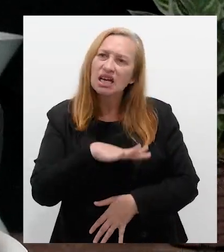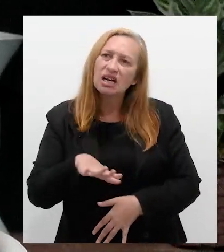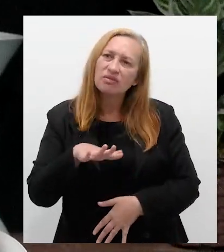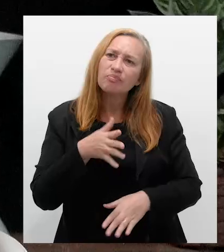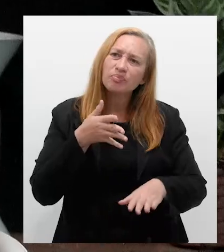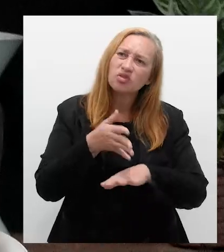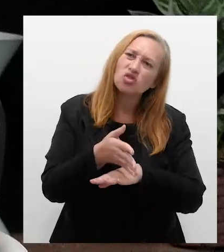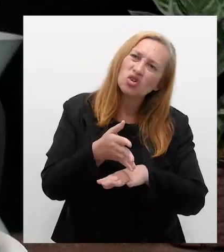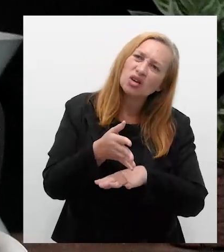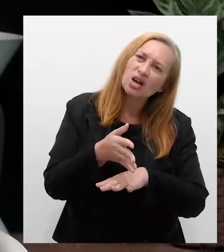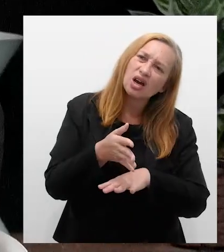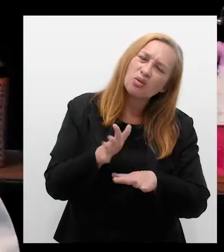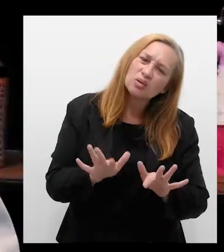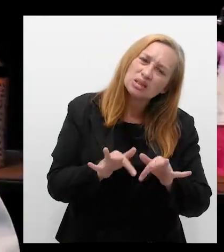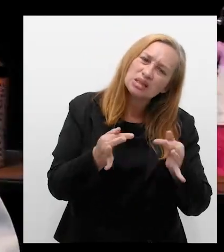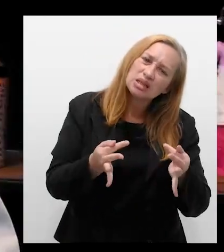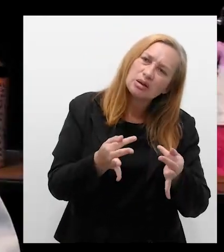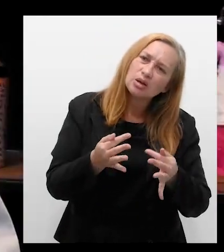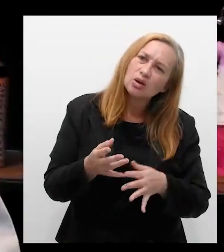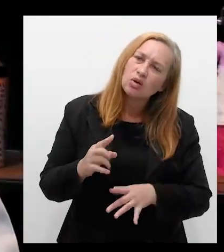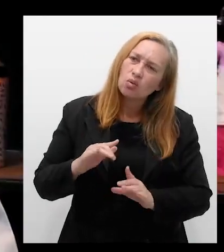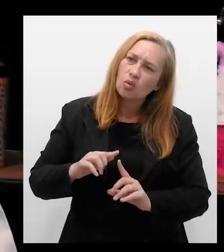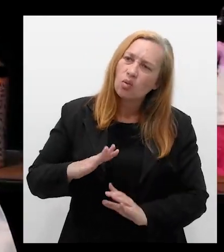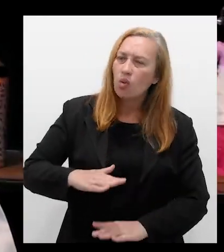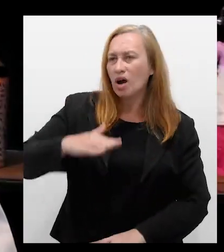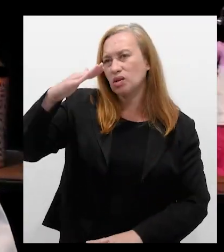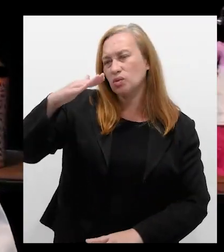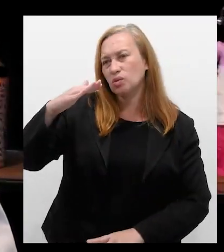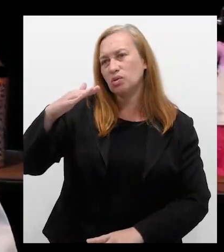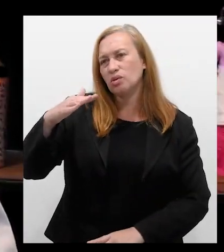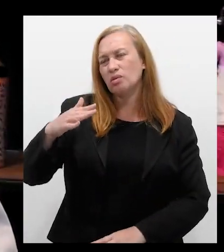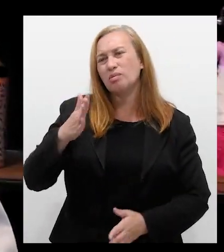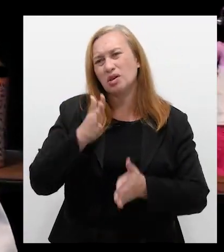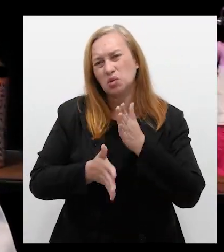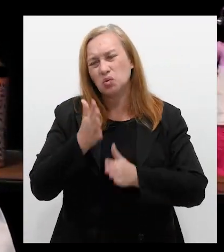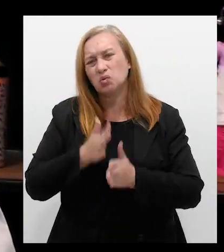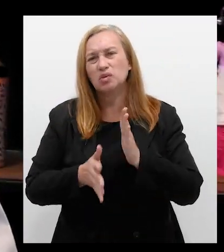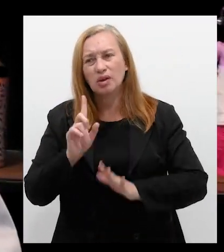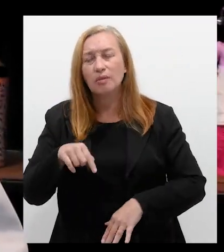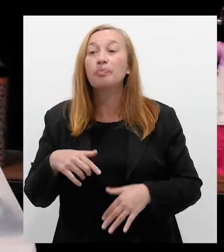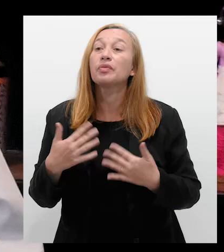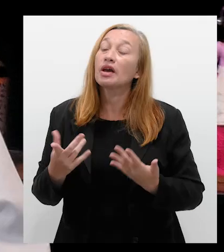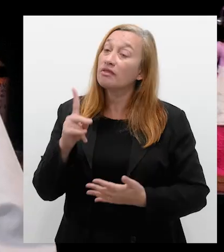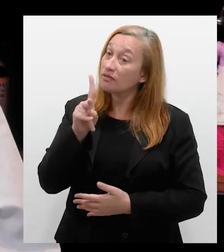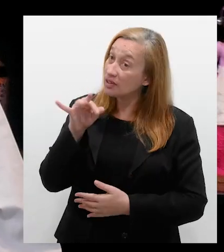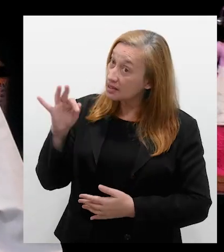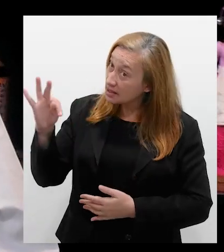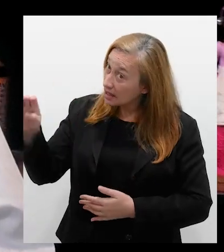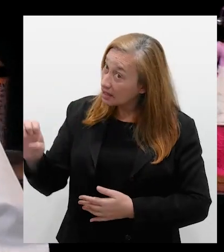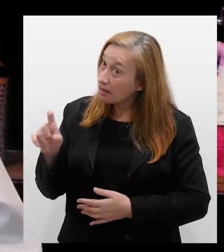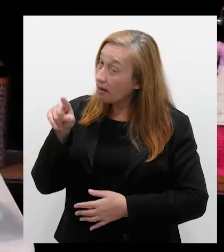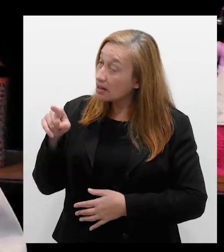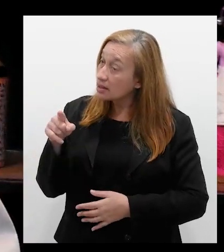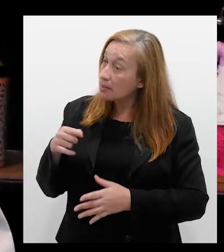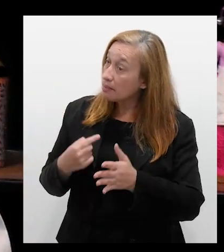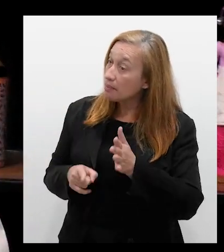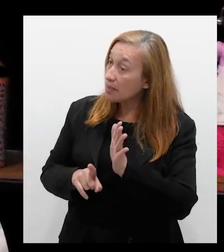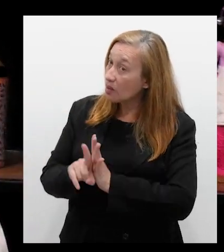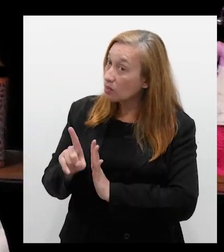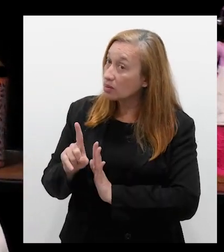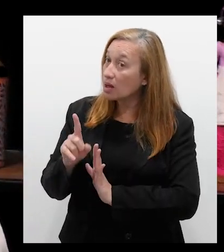criança deve chegar com alguma coisa mais simples, o adulto com alguma coisa muito mais complexa, né? Olha, Vicente, essa pergunta é